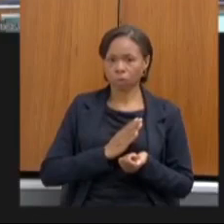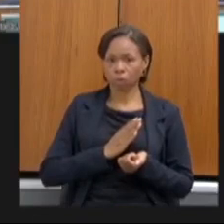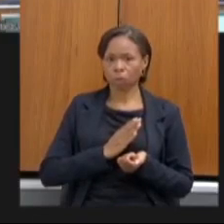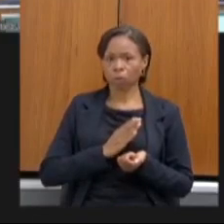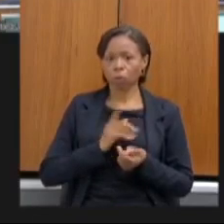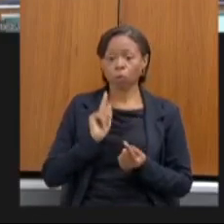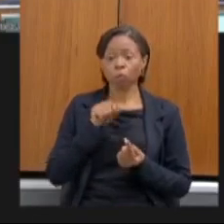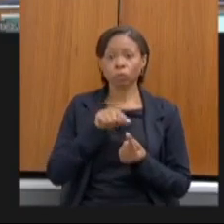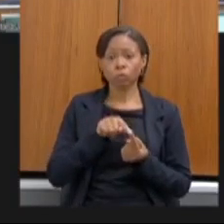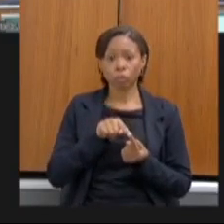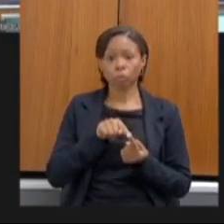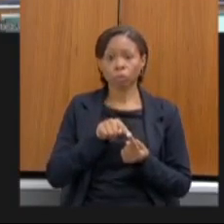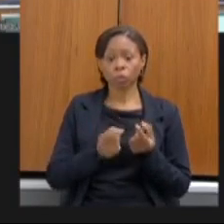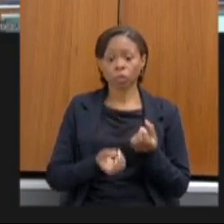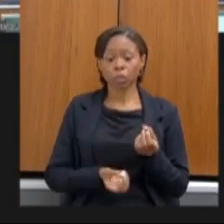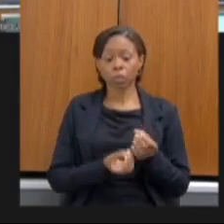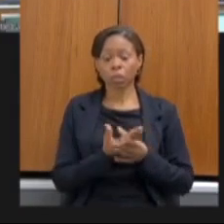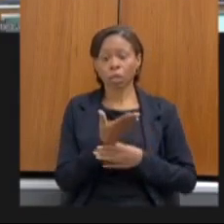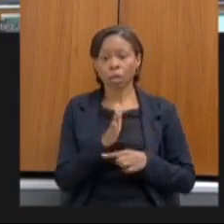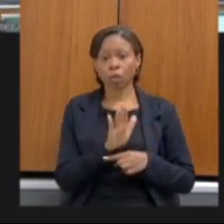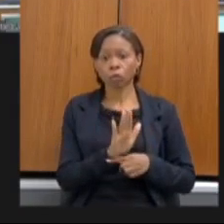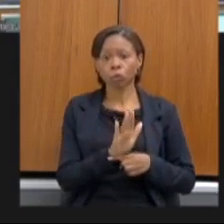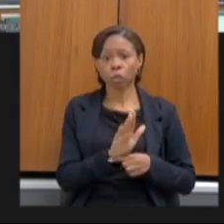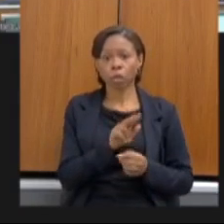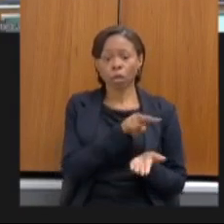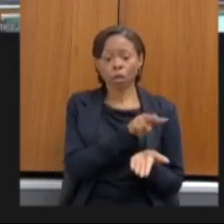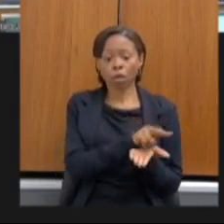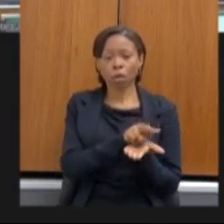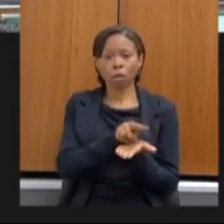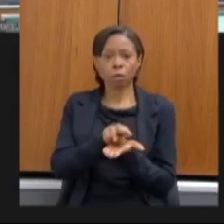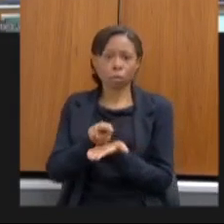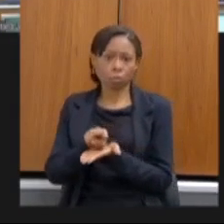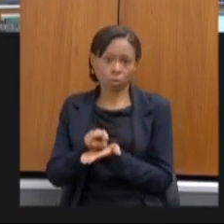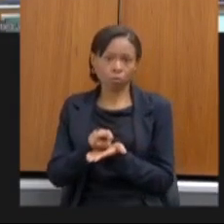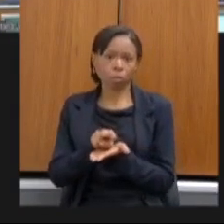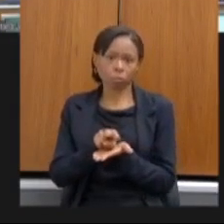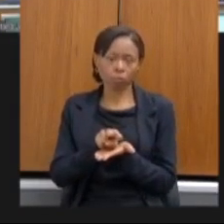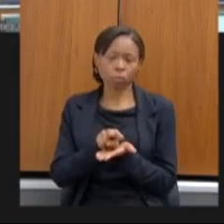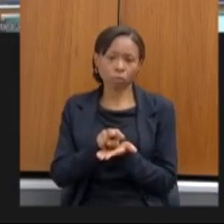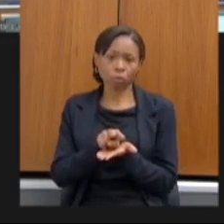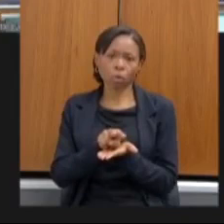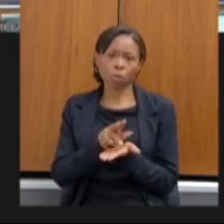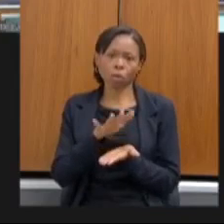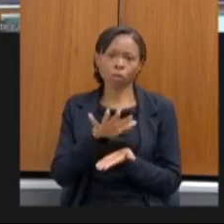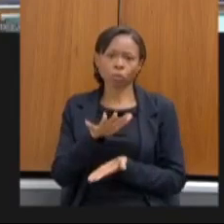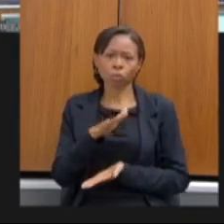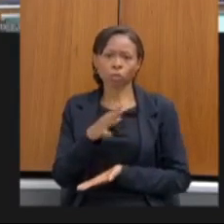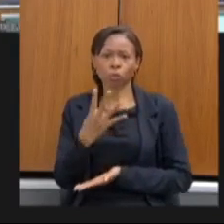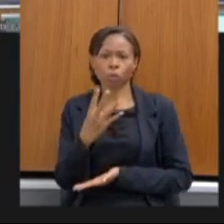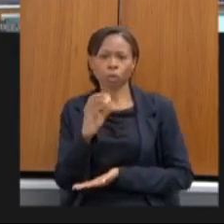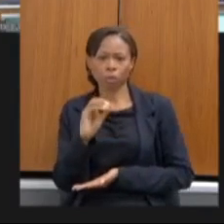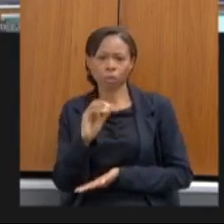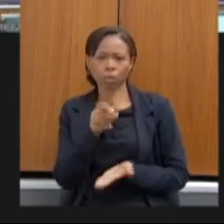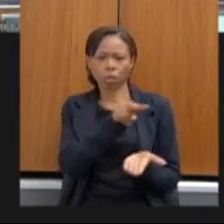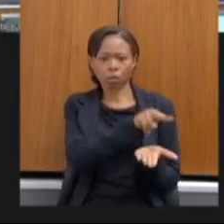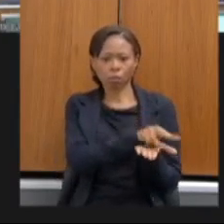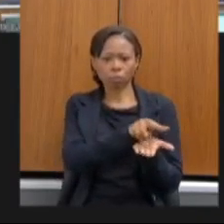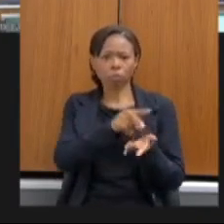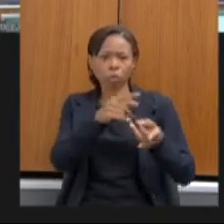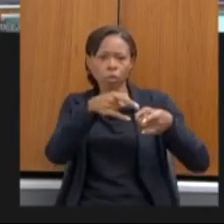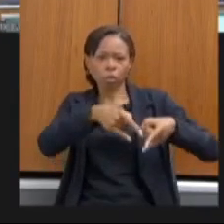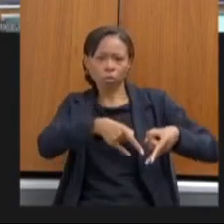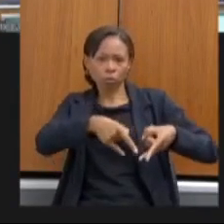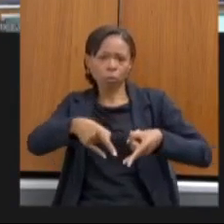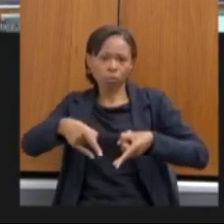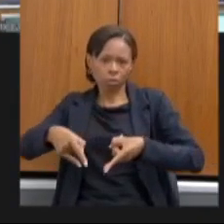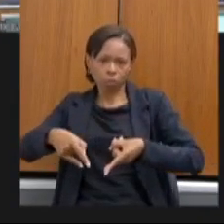estruturação de leitos por um em média 40 Leite doados pelo governo americano para nos ajudarmos a